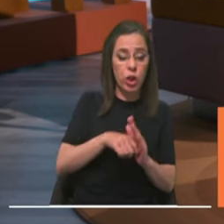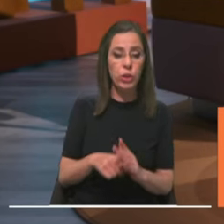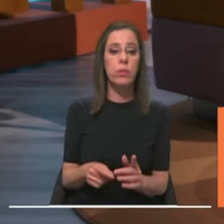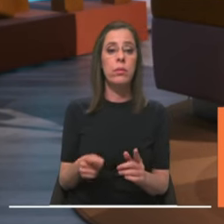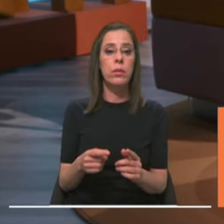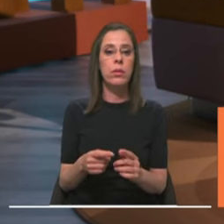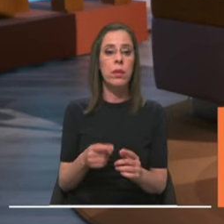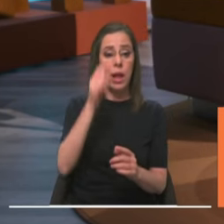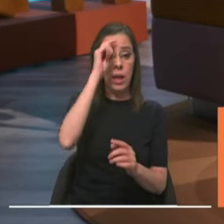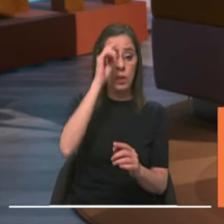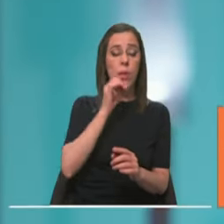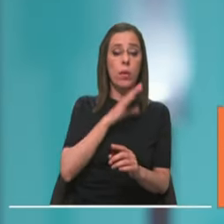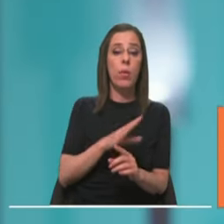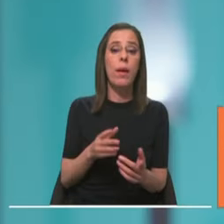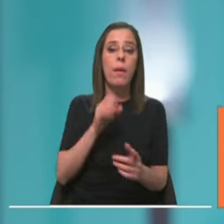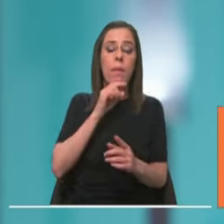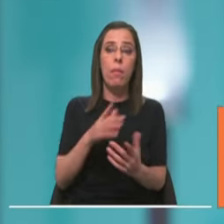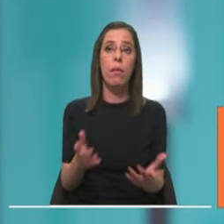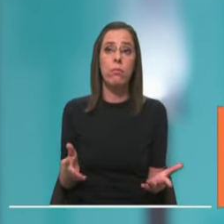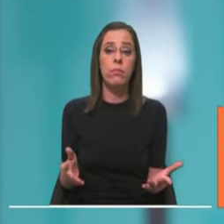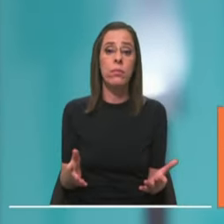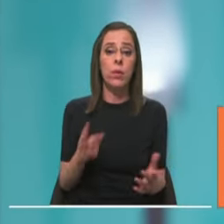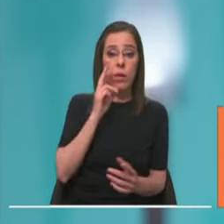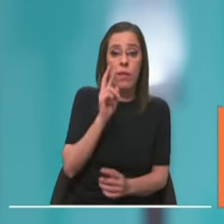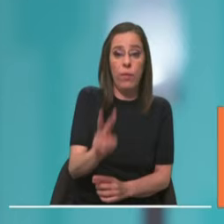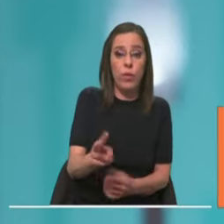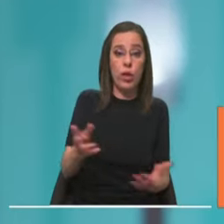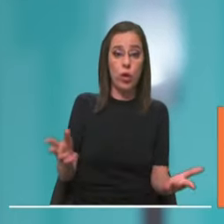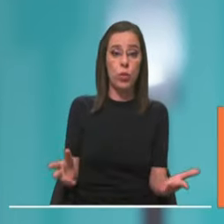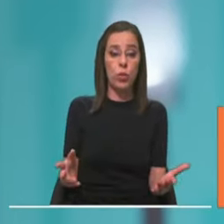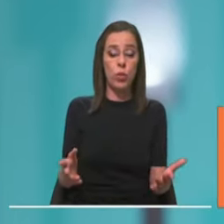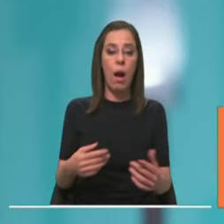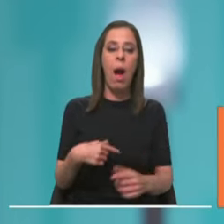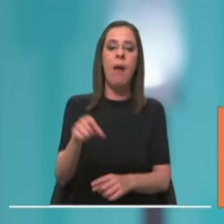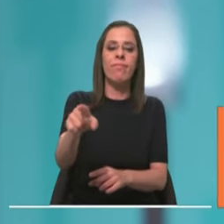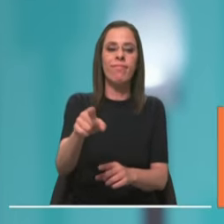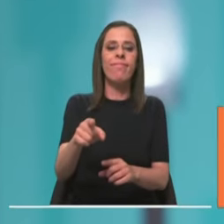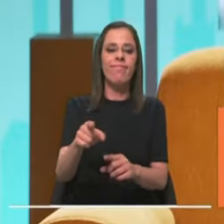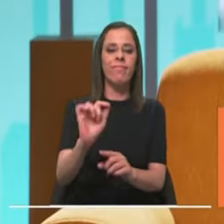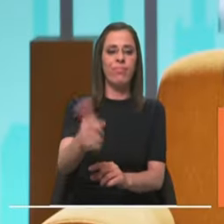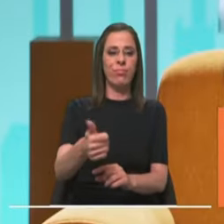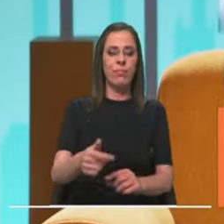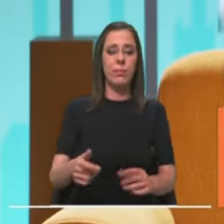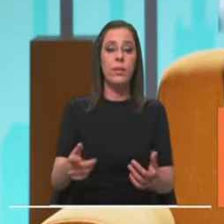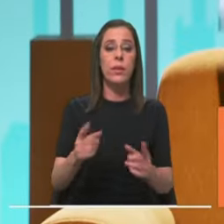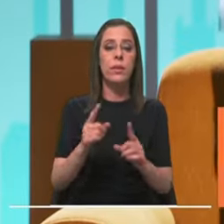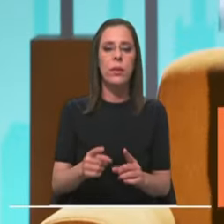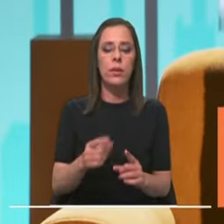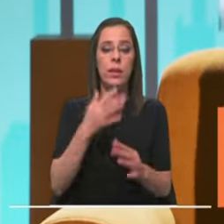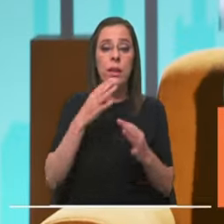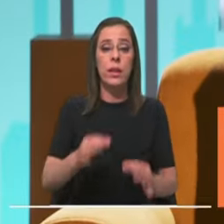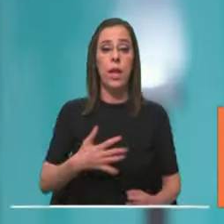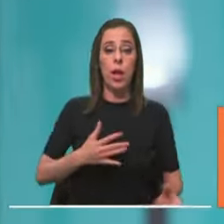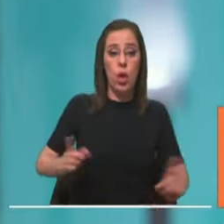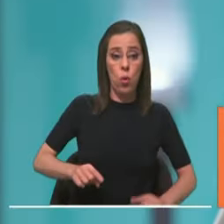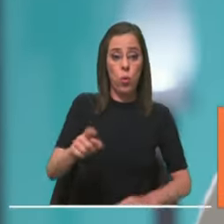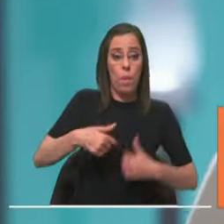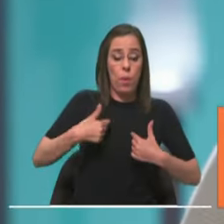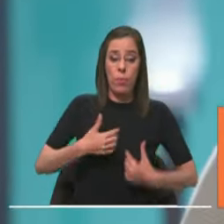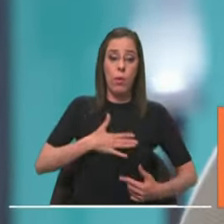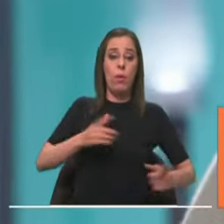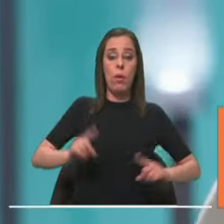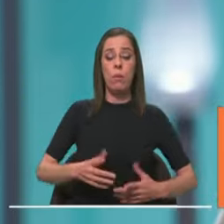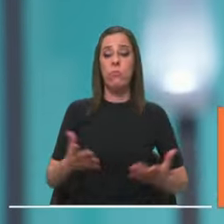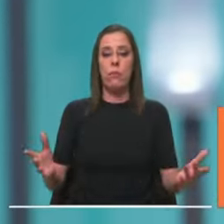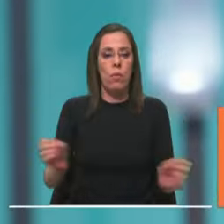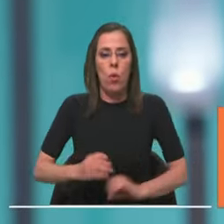pouco respeito, podem ter visto, ter se identificado consigo naquele momento, que era uma coisa que seguramente não queria. Sim, mas